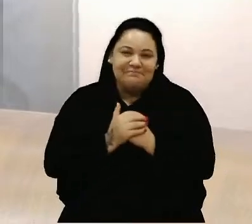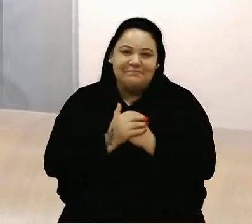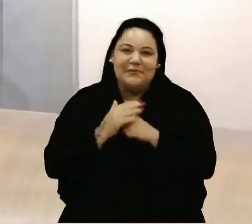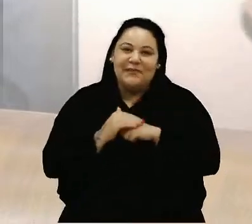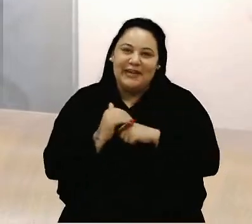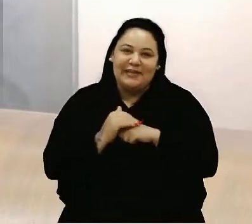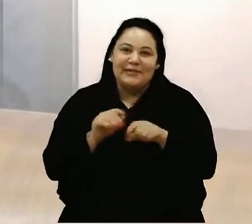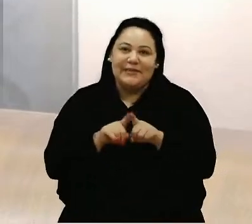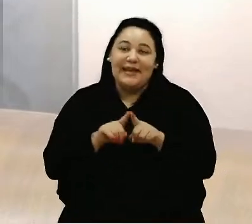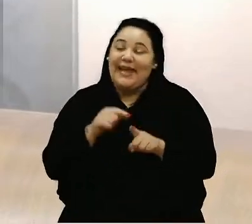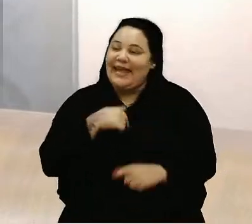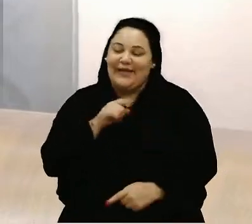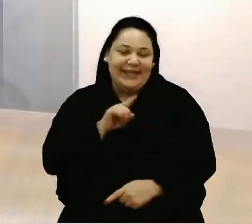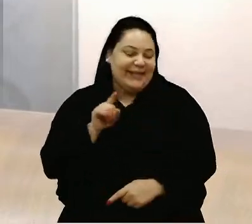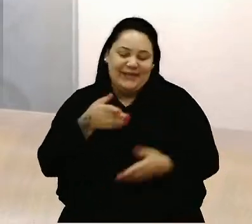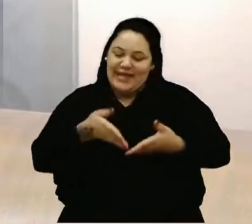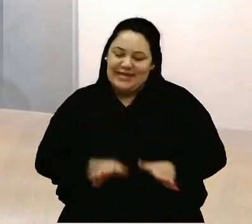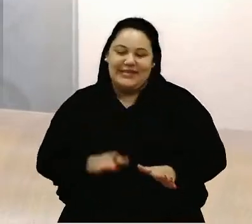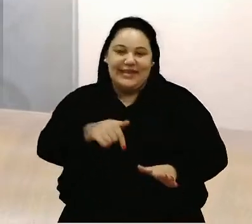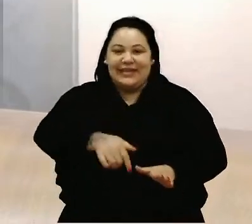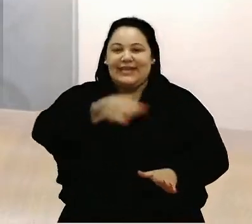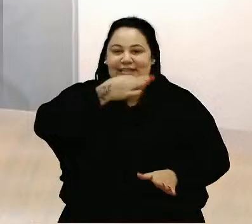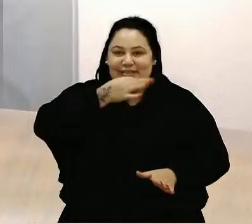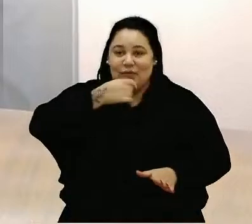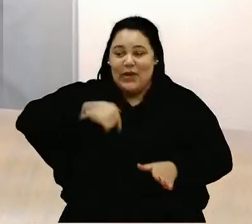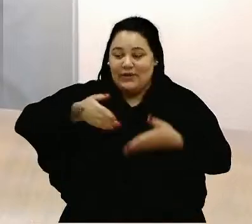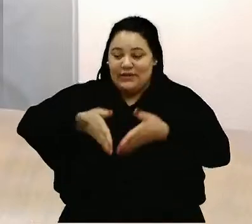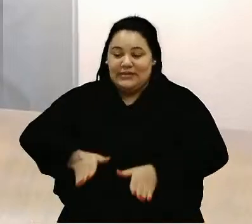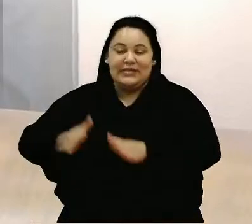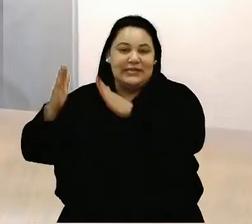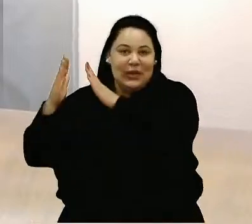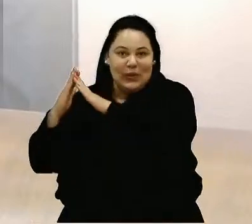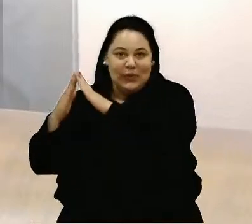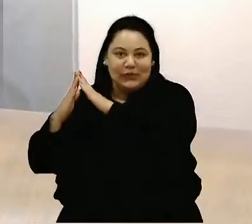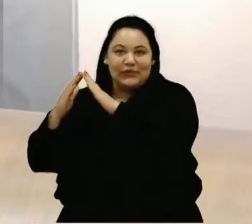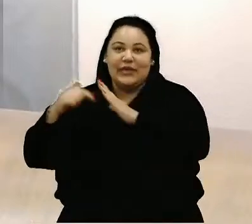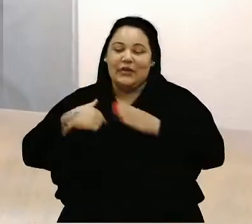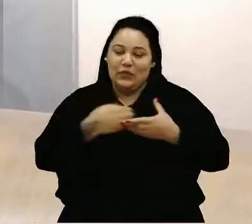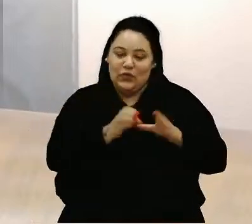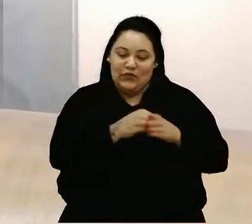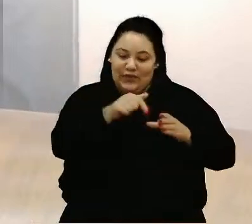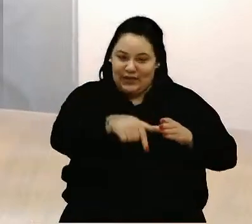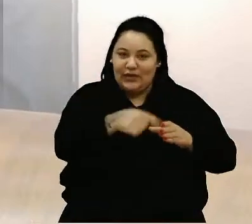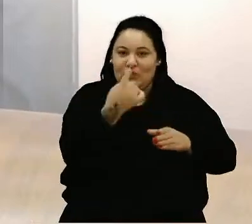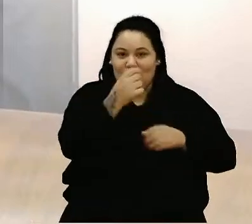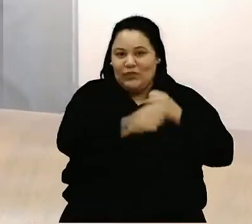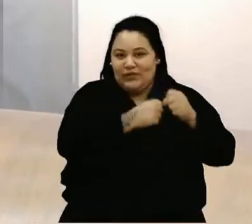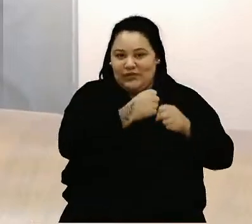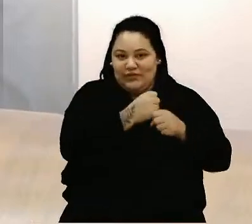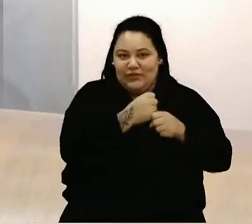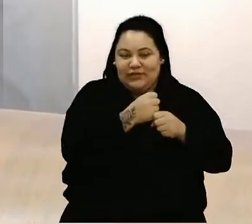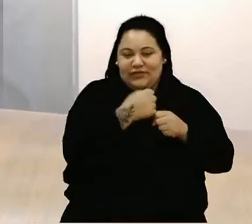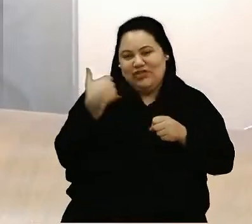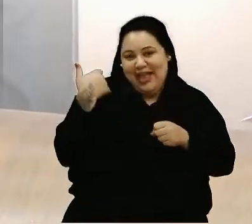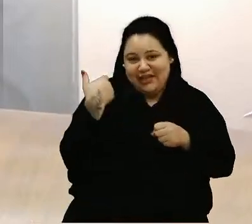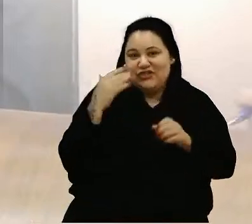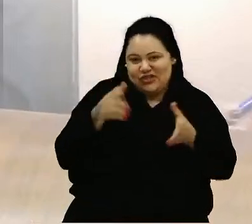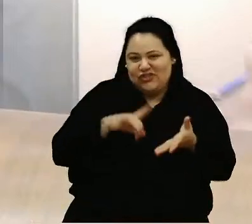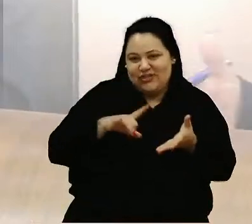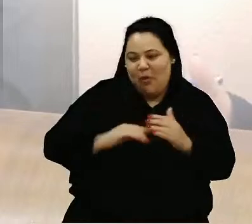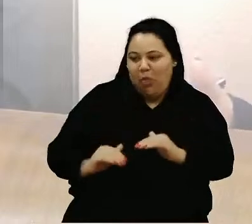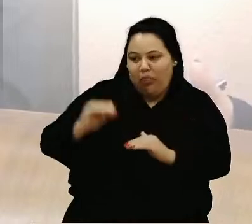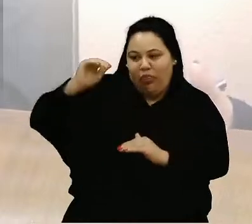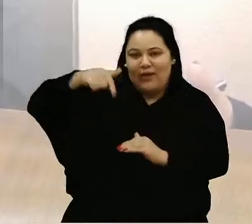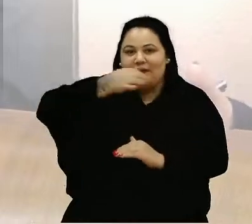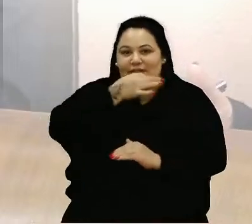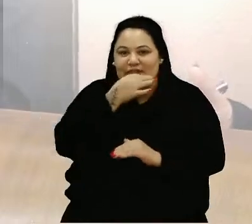sou caxiense, sou de São Leopoldo, mas vivo aqui desde 1 ano de idade, mas o quanto Caxias tem acolhido e o como a gente